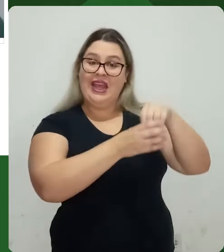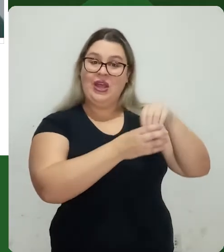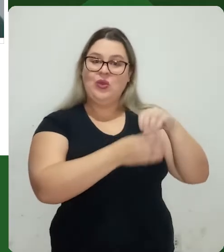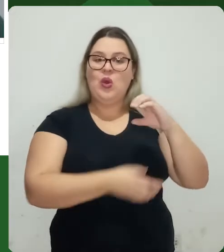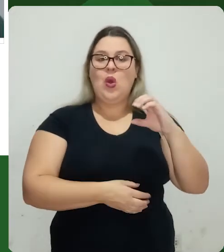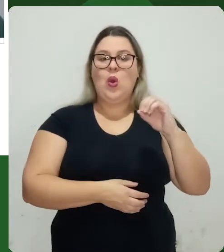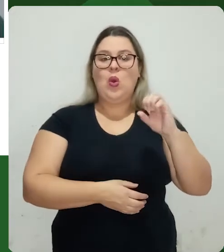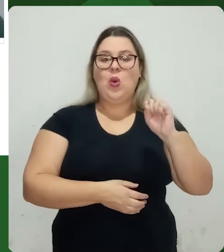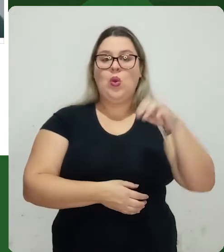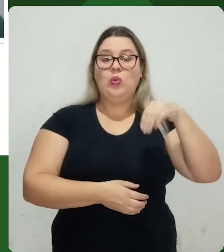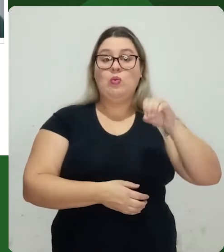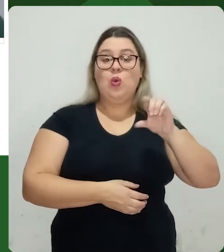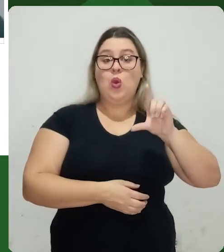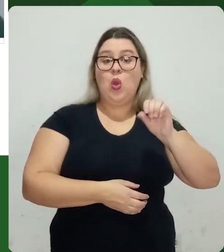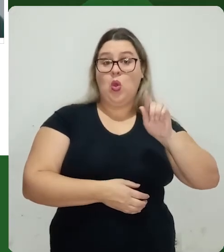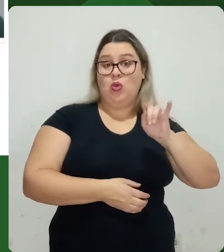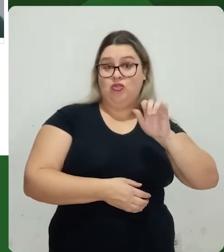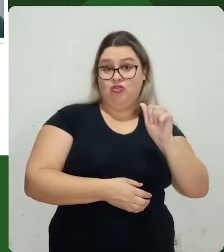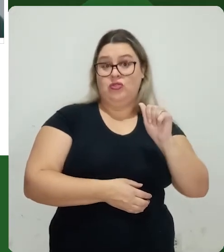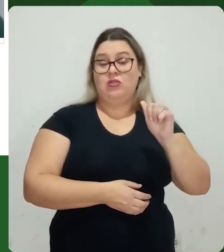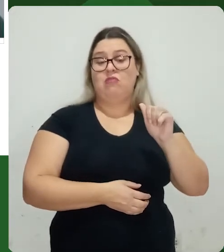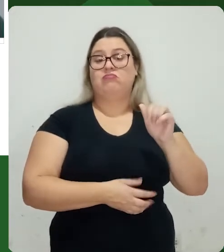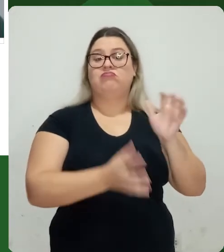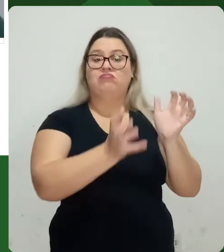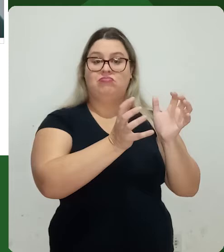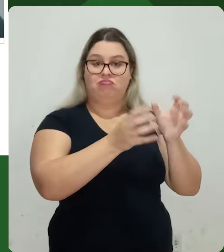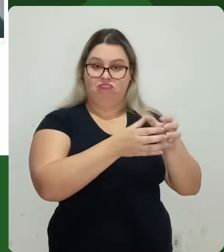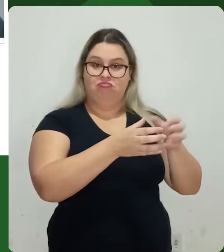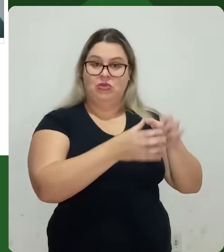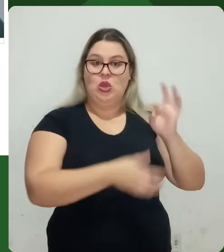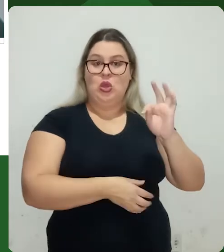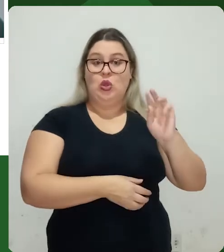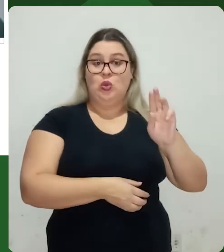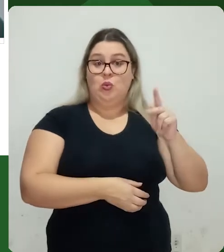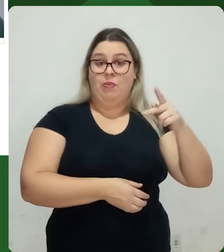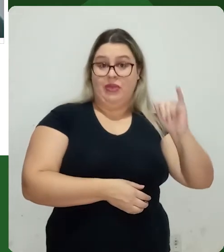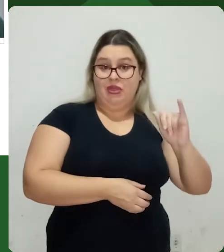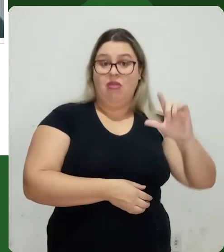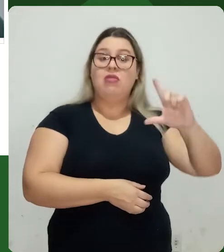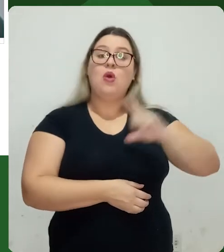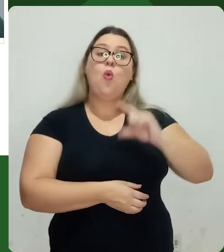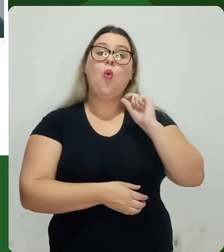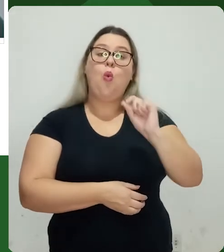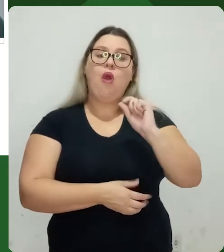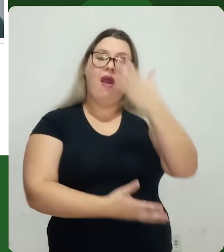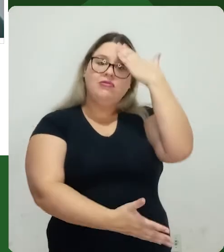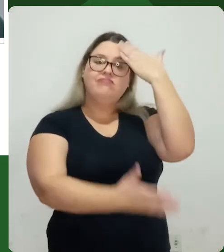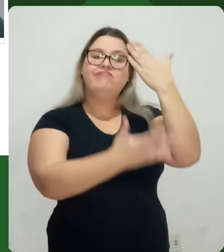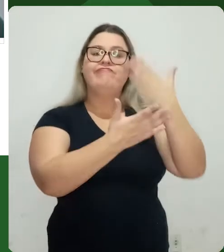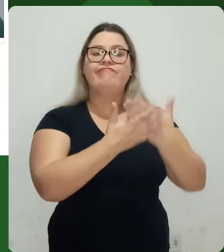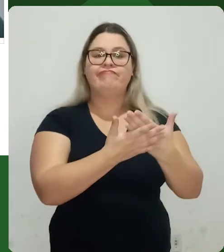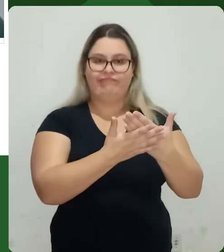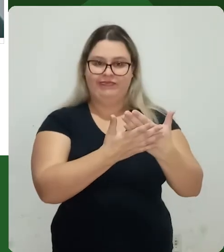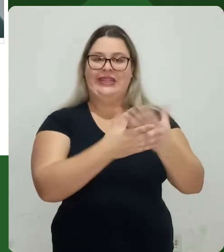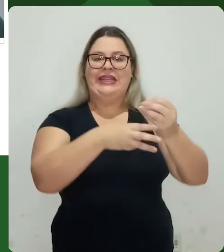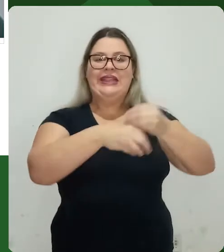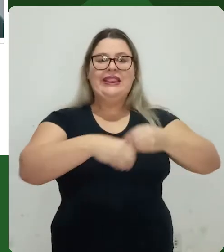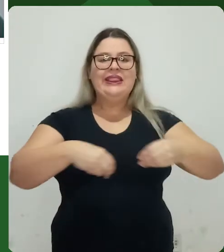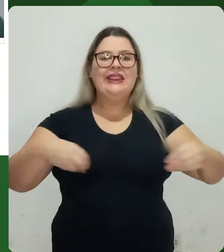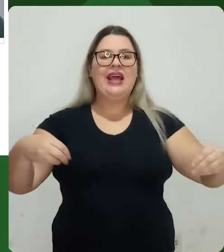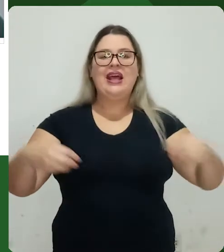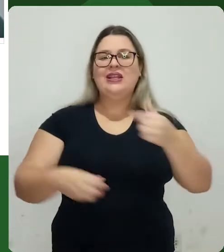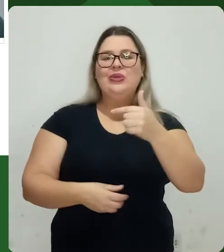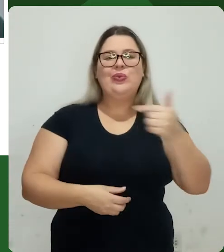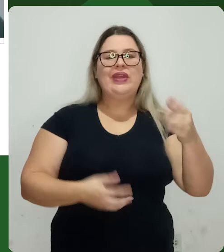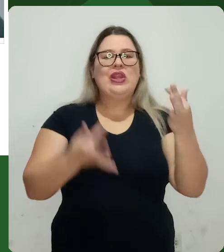E dentro da cosmologia tupi, eles têm em comum a crença na